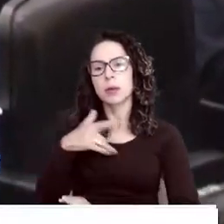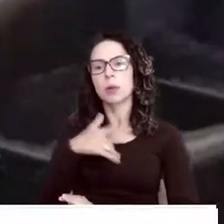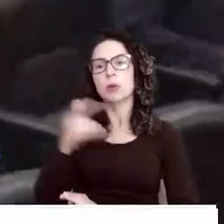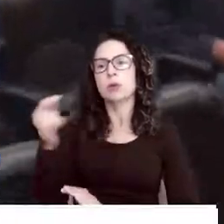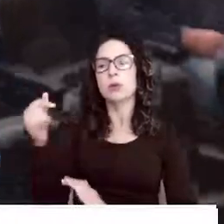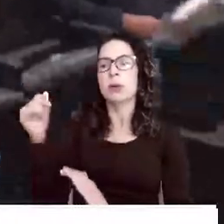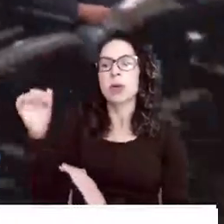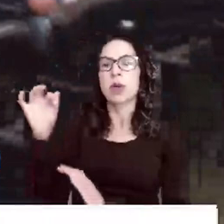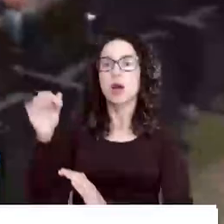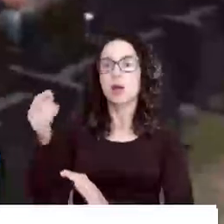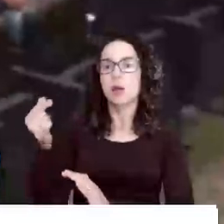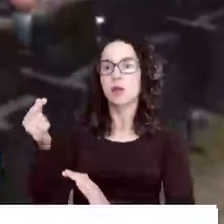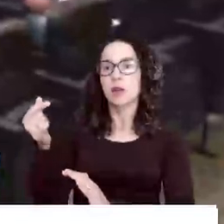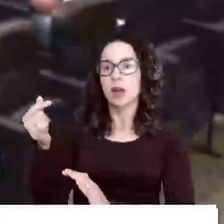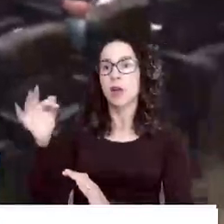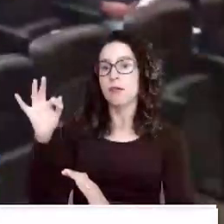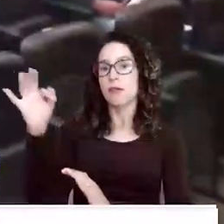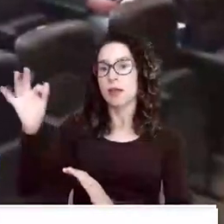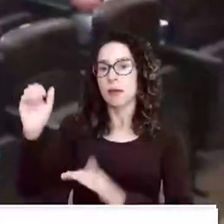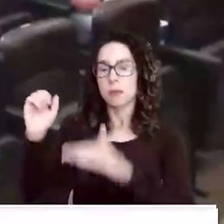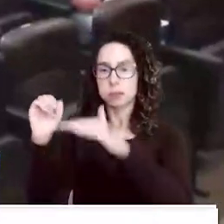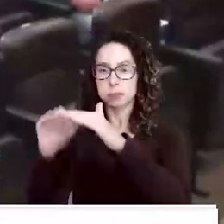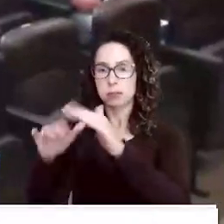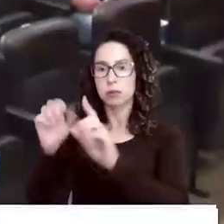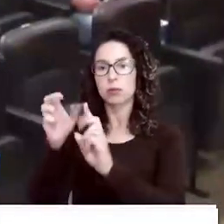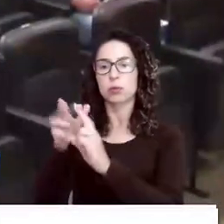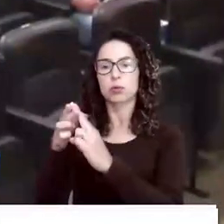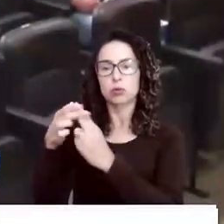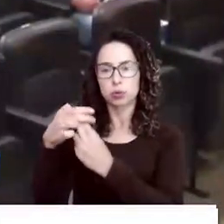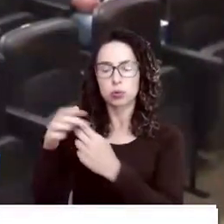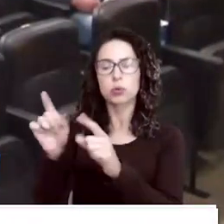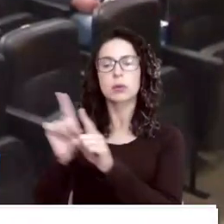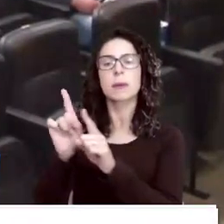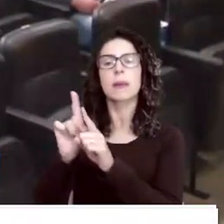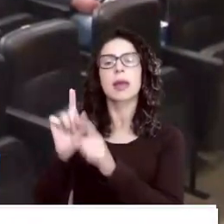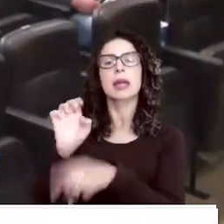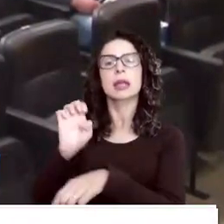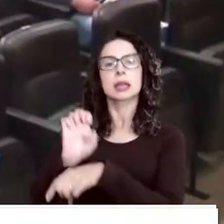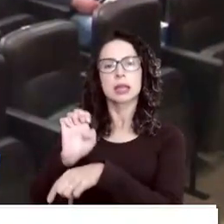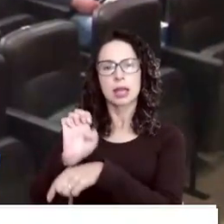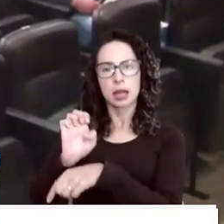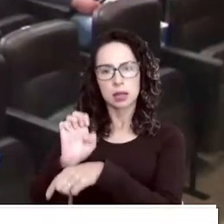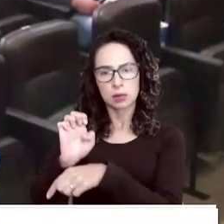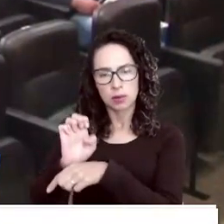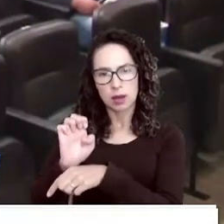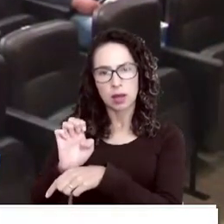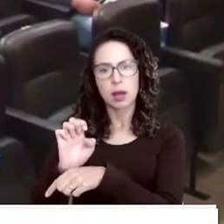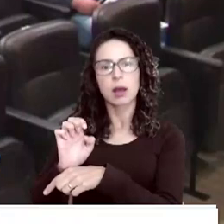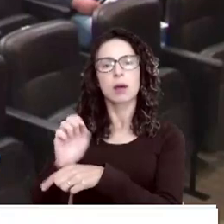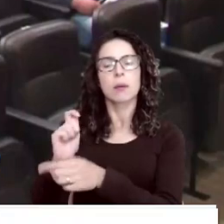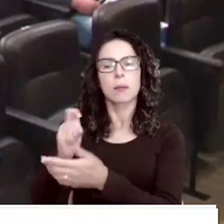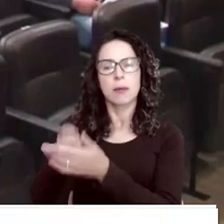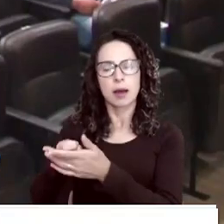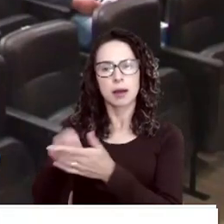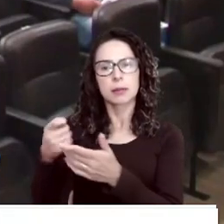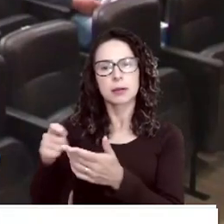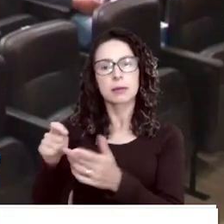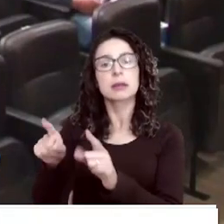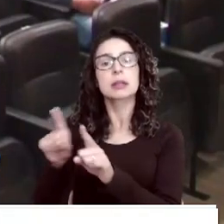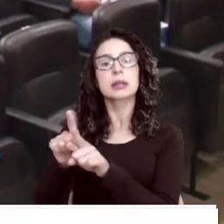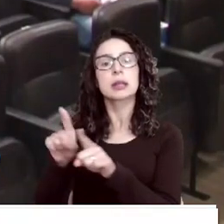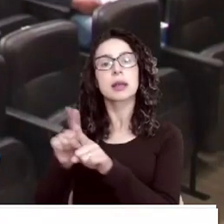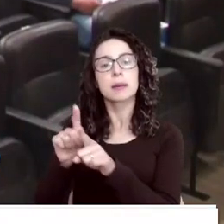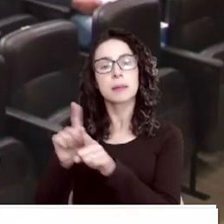SUS, que caía o recurso estadual, a cota partida que o Estado tem que dar, e também a cota